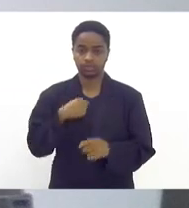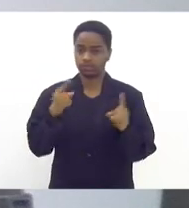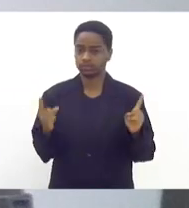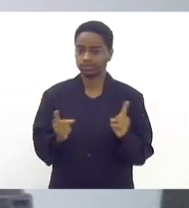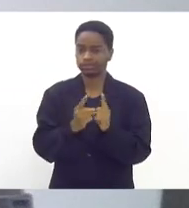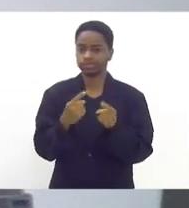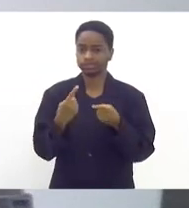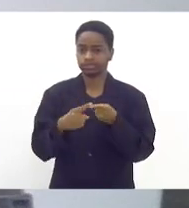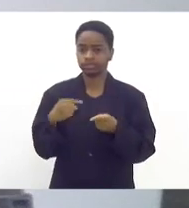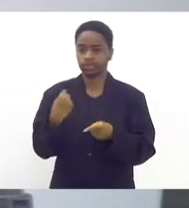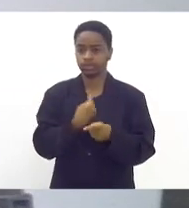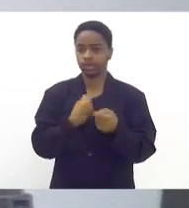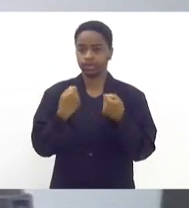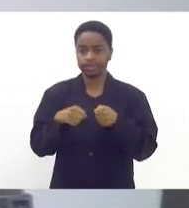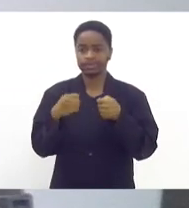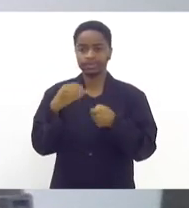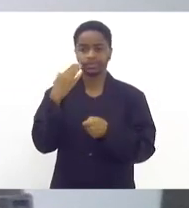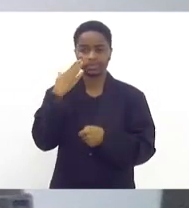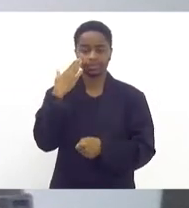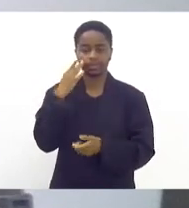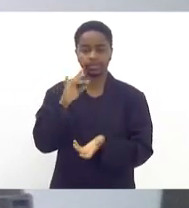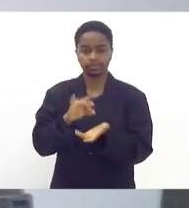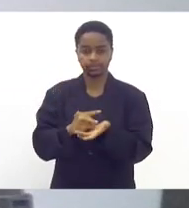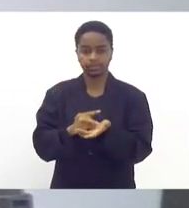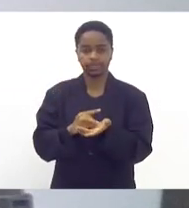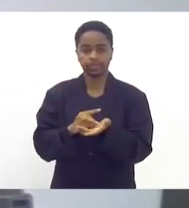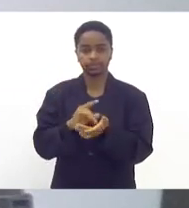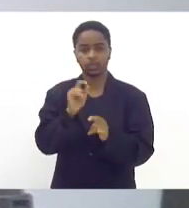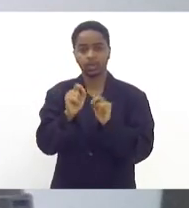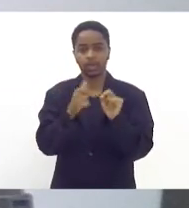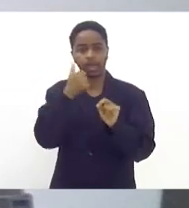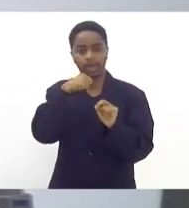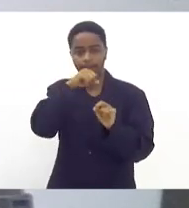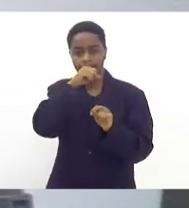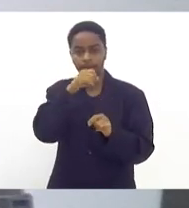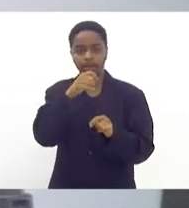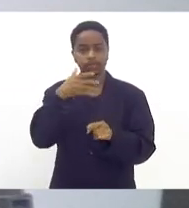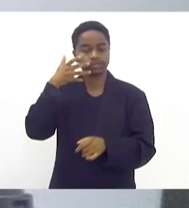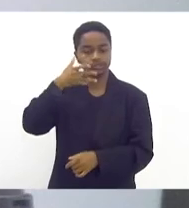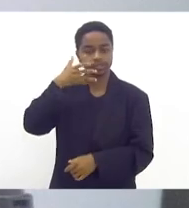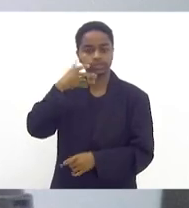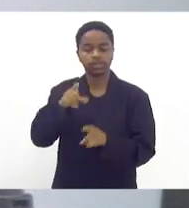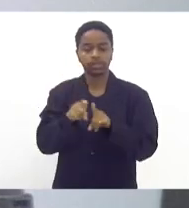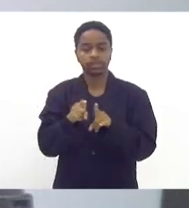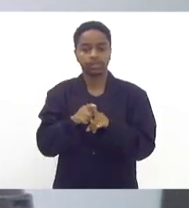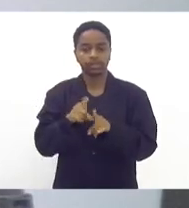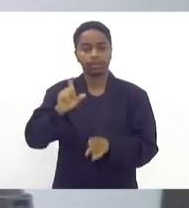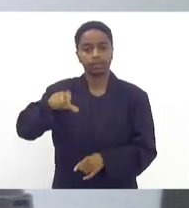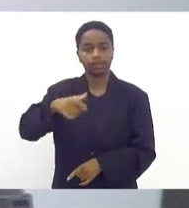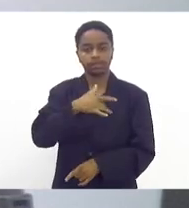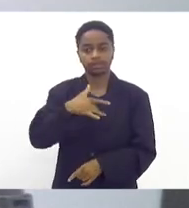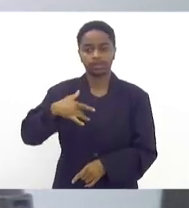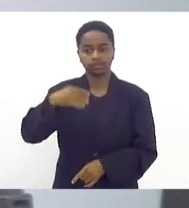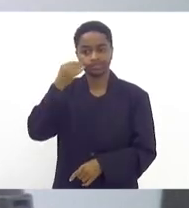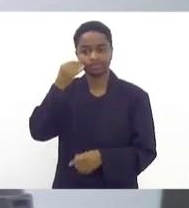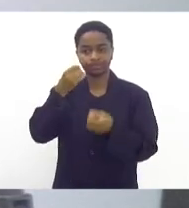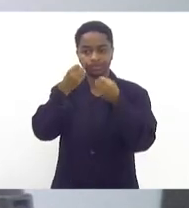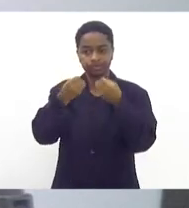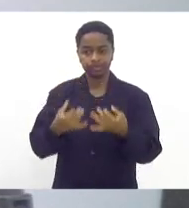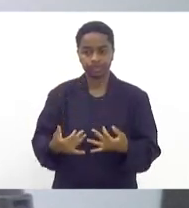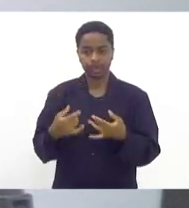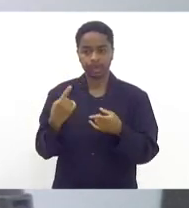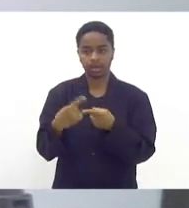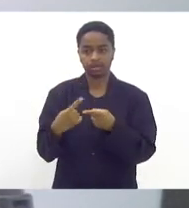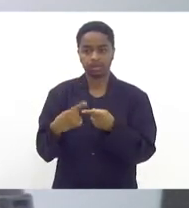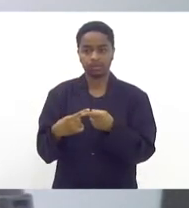porque a gente precisa ouvir realmente as mães e os planos de saúde para ter alguma explicação que a gente